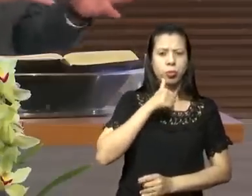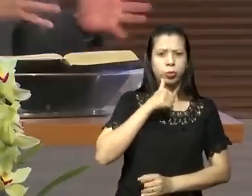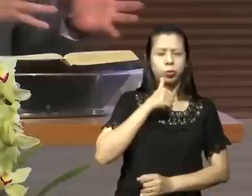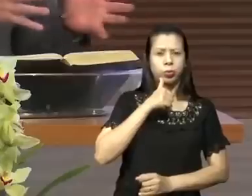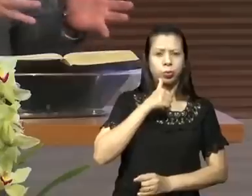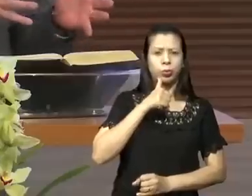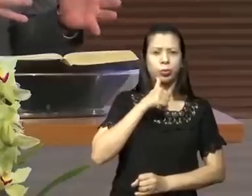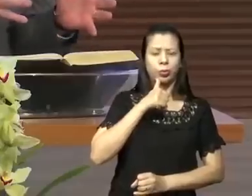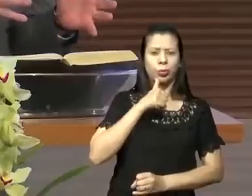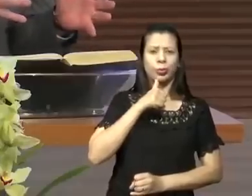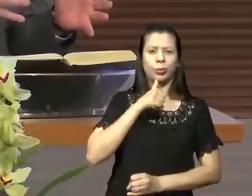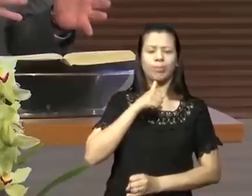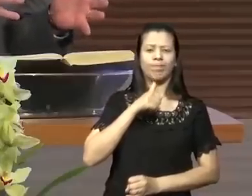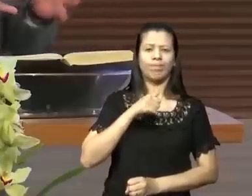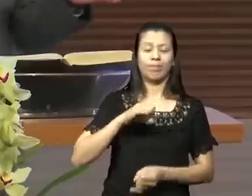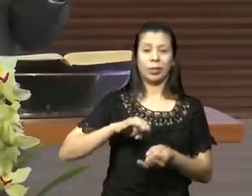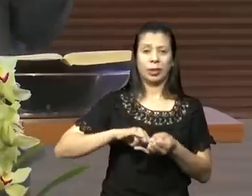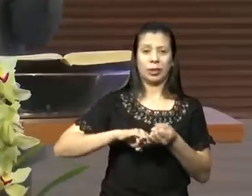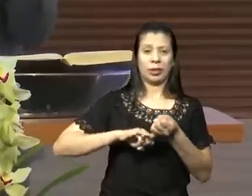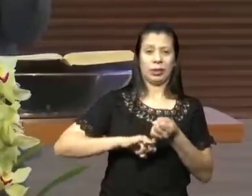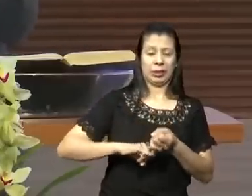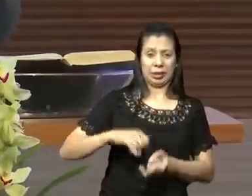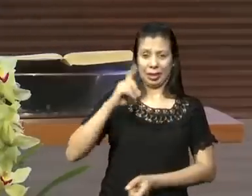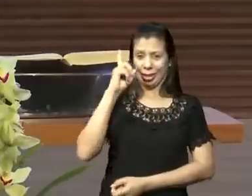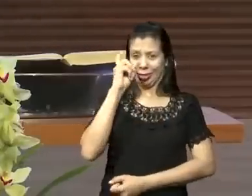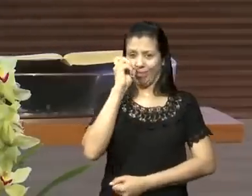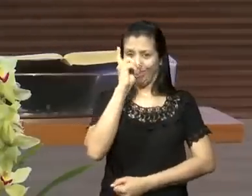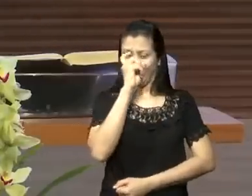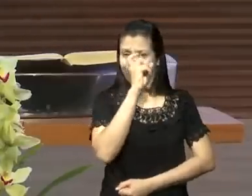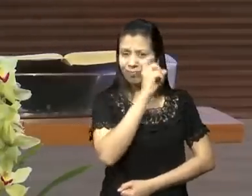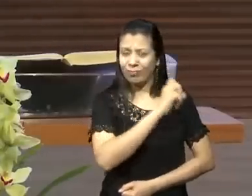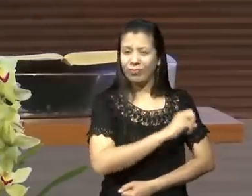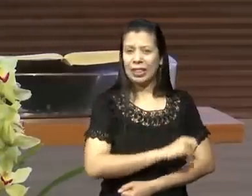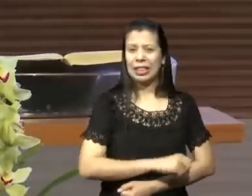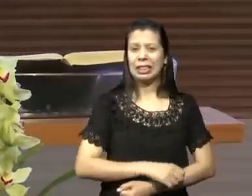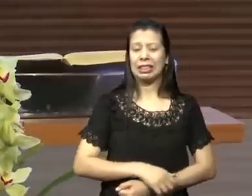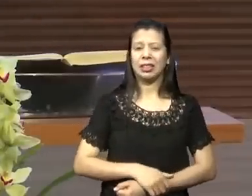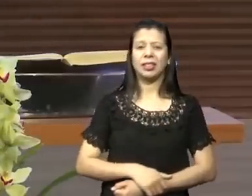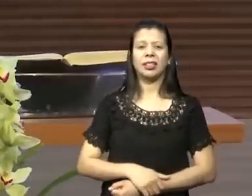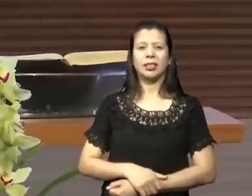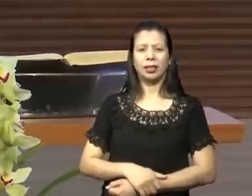para pegar Jesus Jesus jamais poderá ser surpreendido